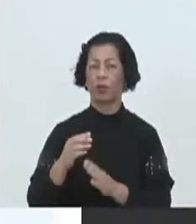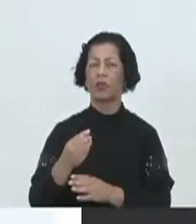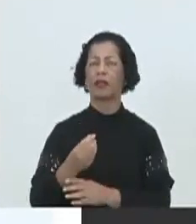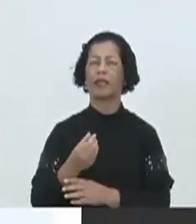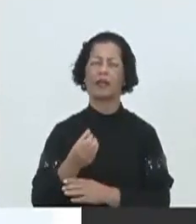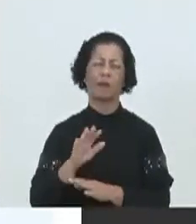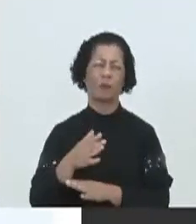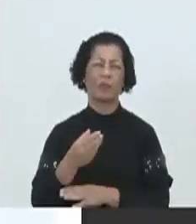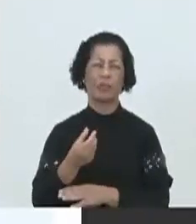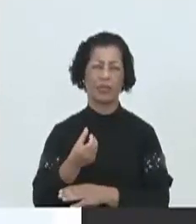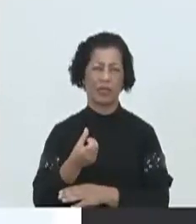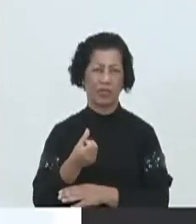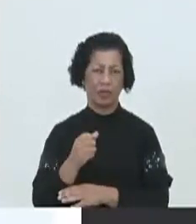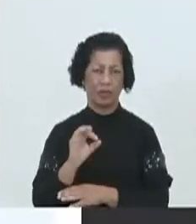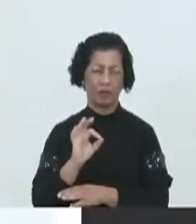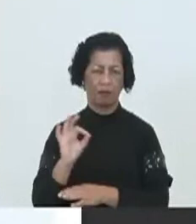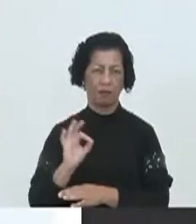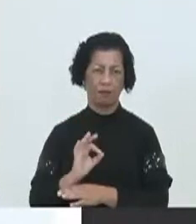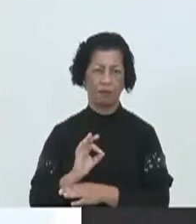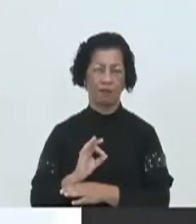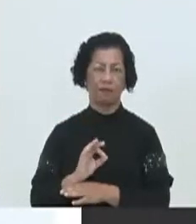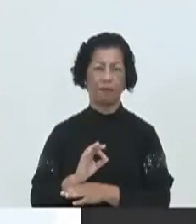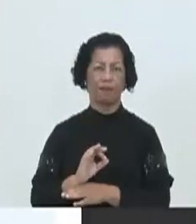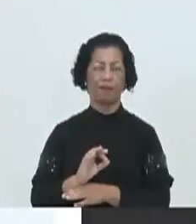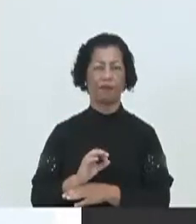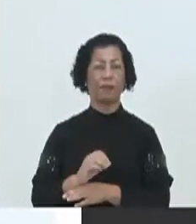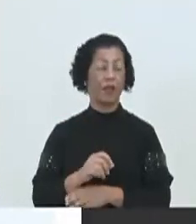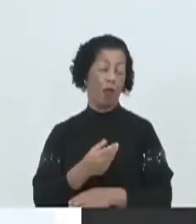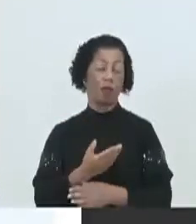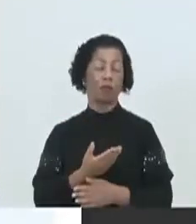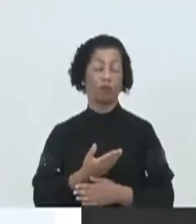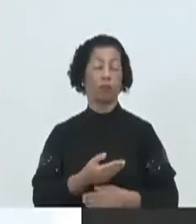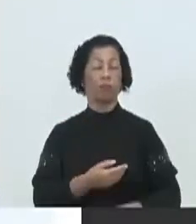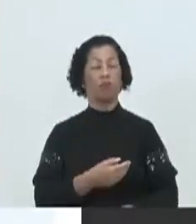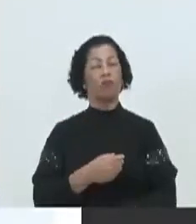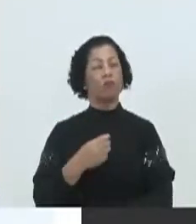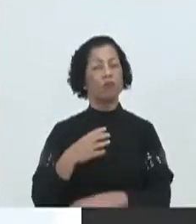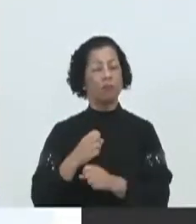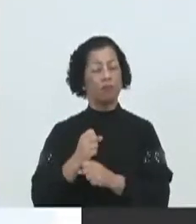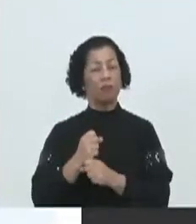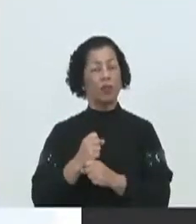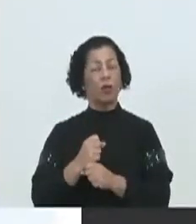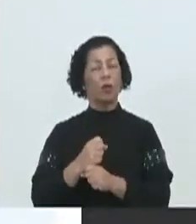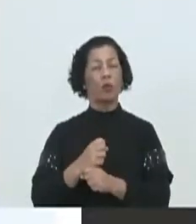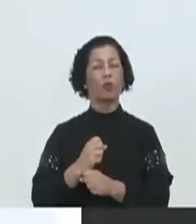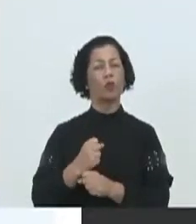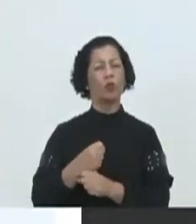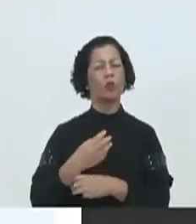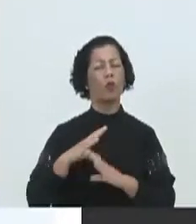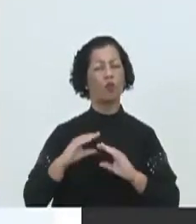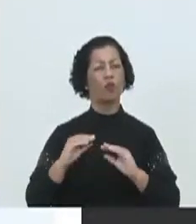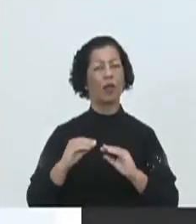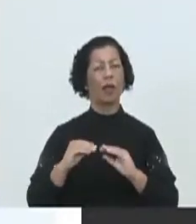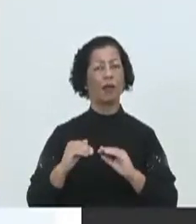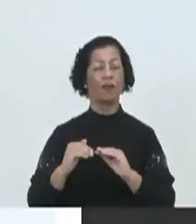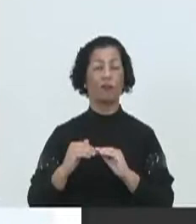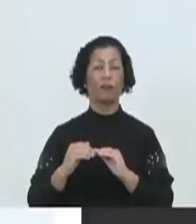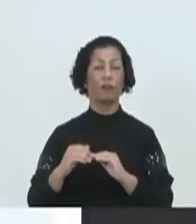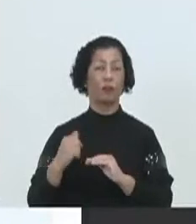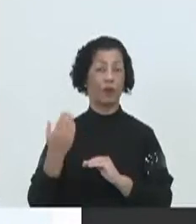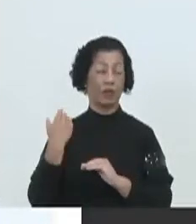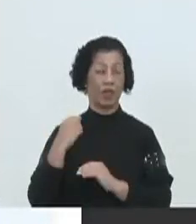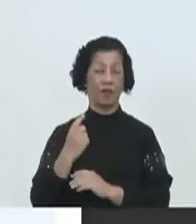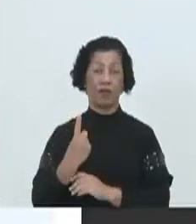orçamento e um número confortável bastante acima do limite de 15% e Esperamos que assim